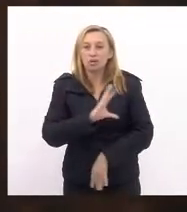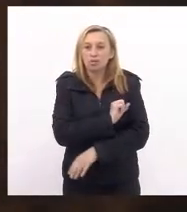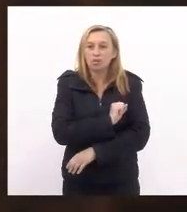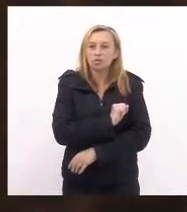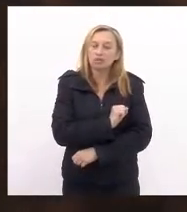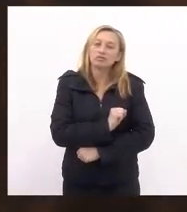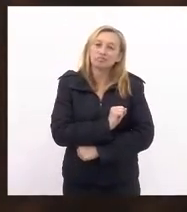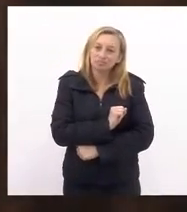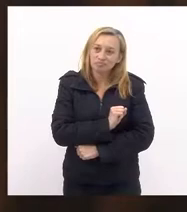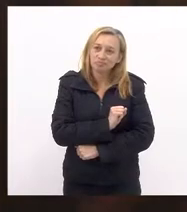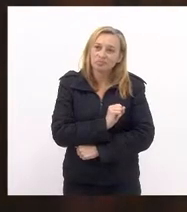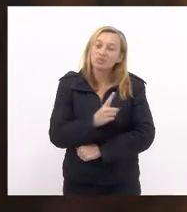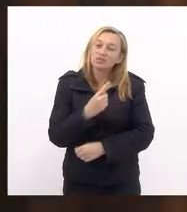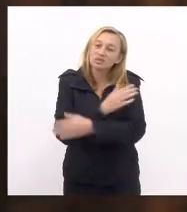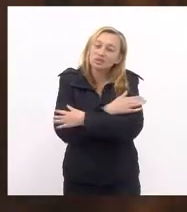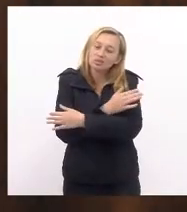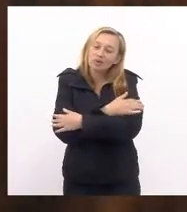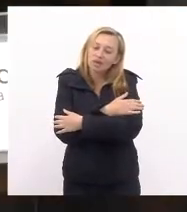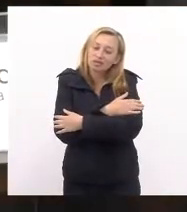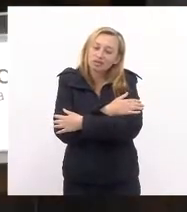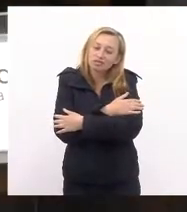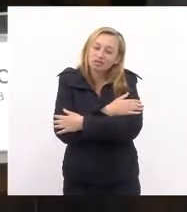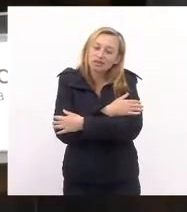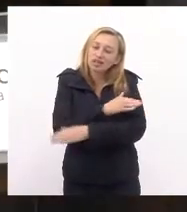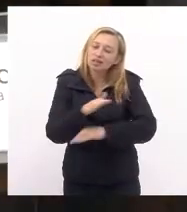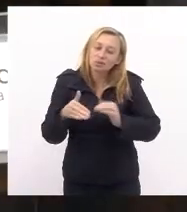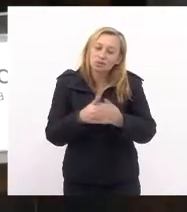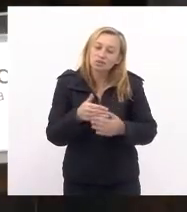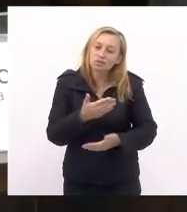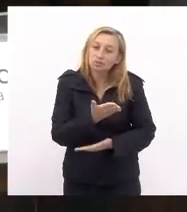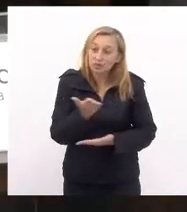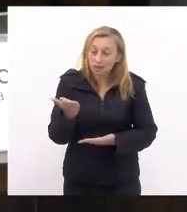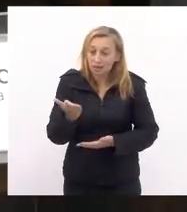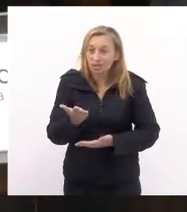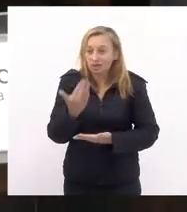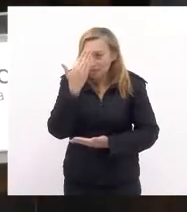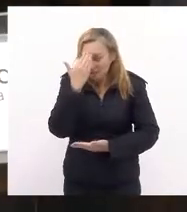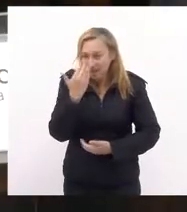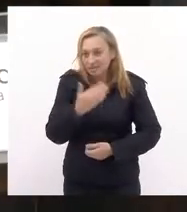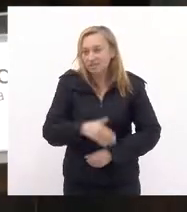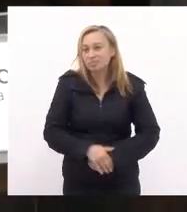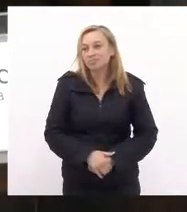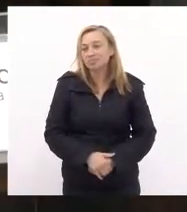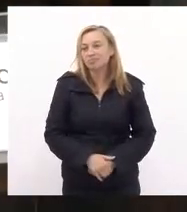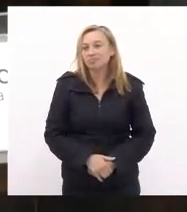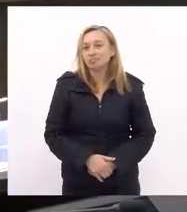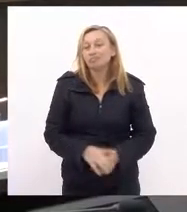Fica aqui o nosso abraço fraterno a todos os presentes. Muito obrigado.